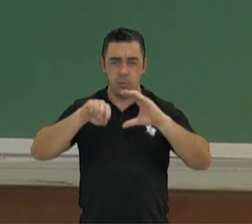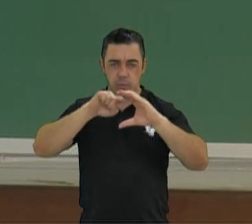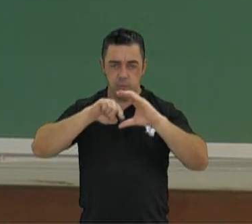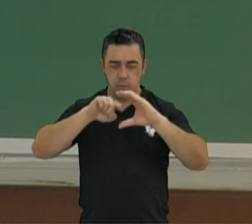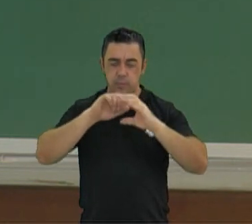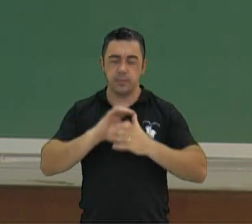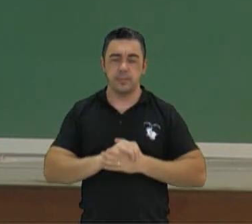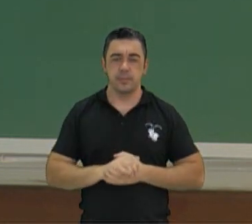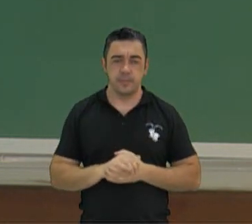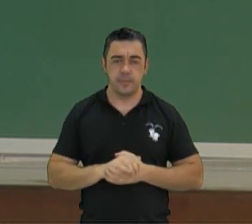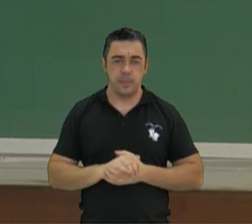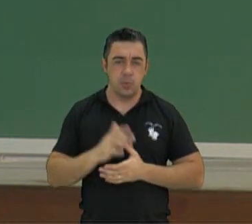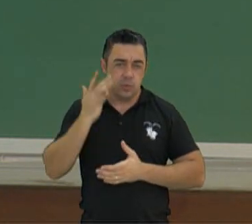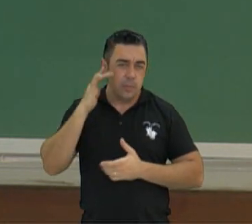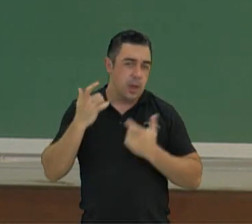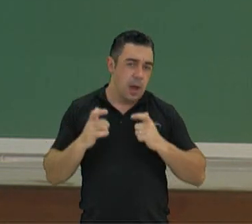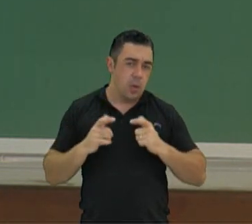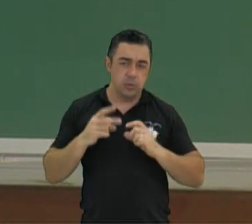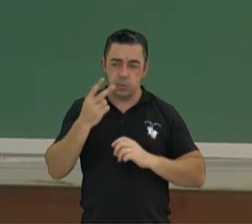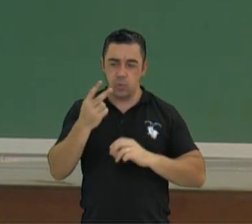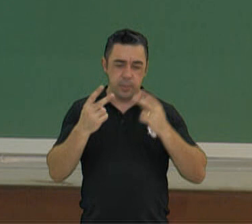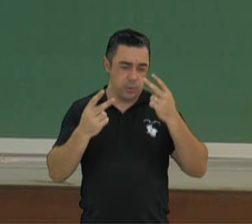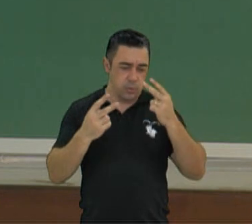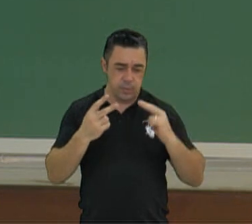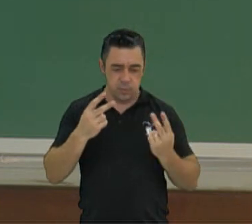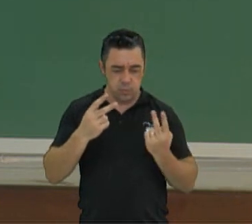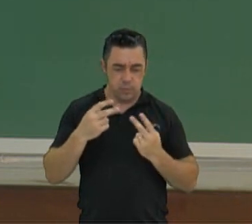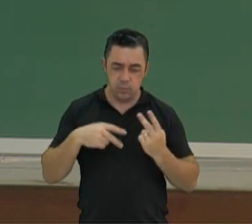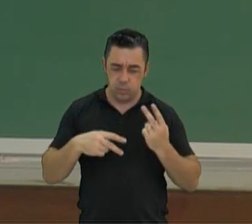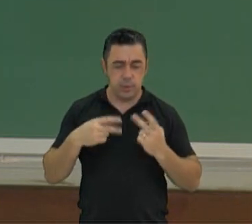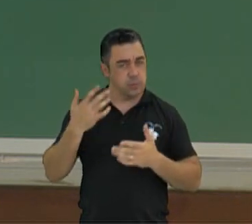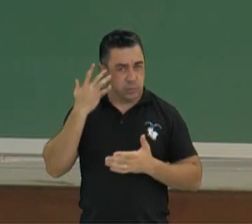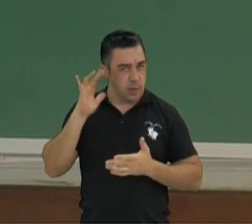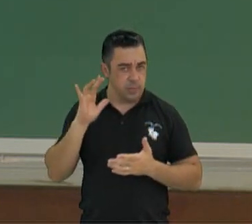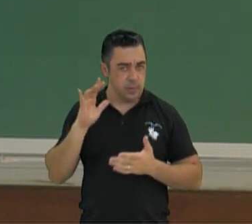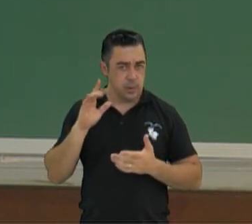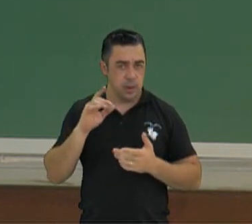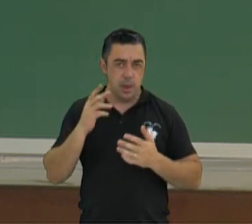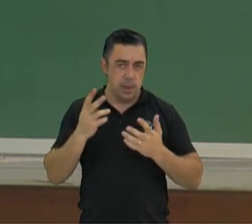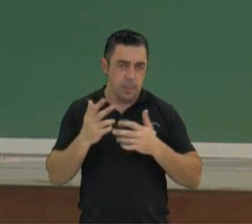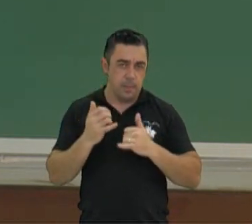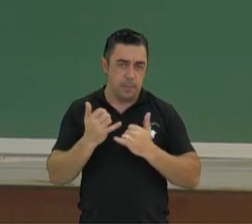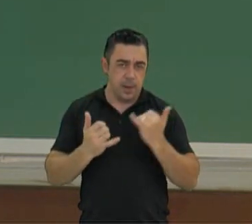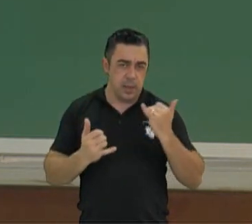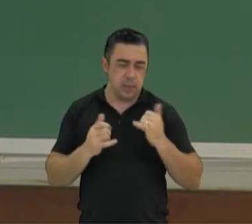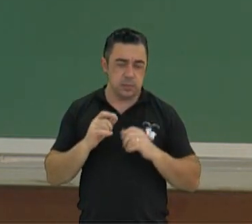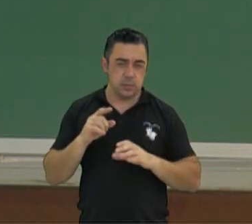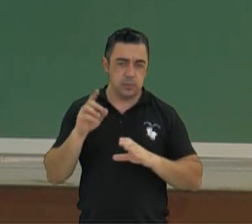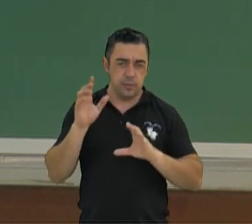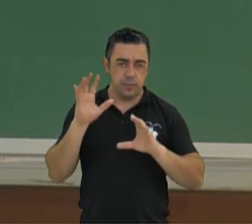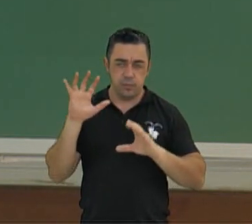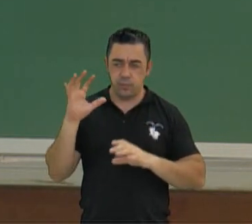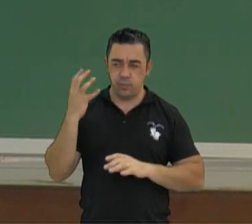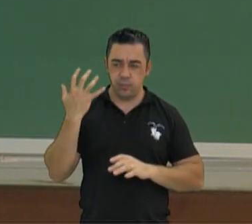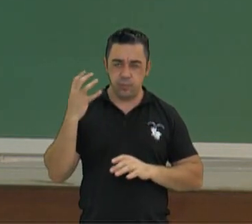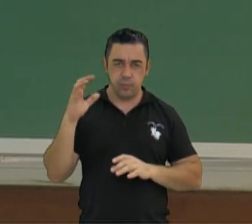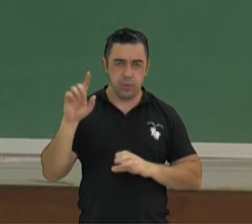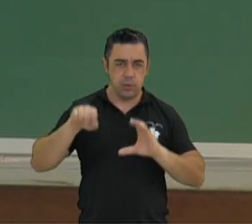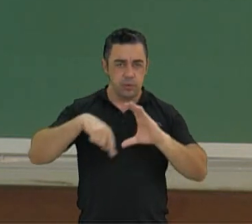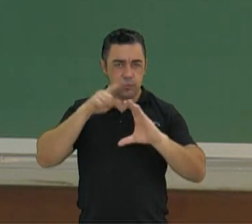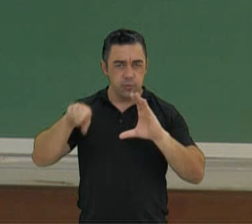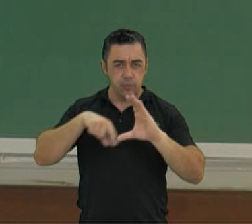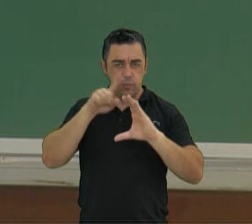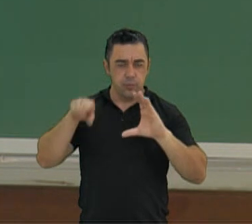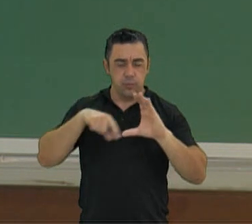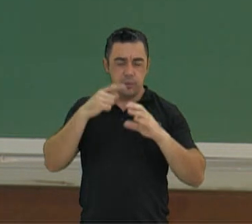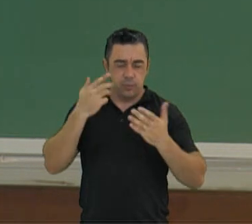círculo, porque nós não sabemos exatamente onde elas estão. É como um ventilador ligado que você não consegue ver as hélices, ele está girando